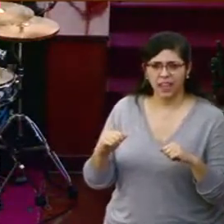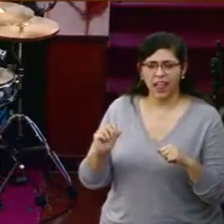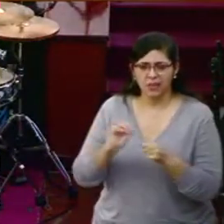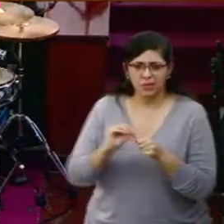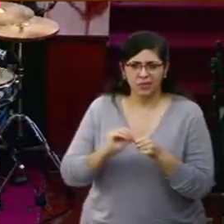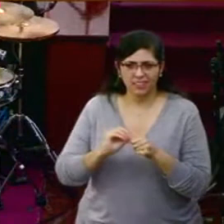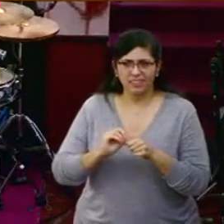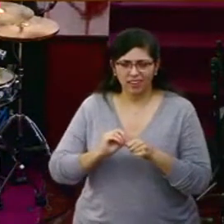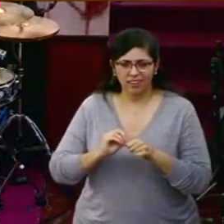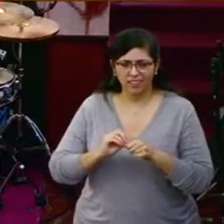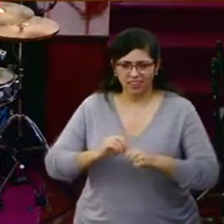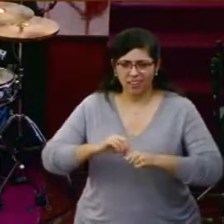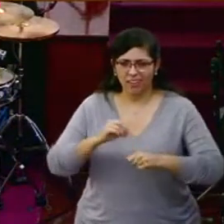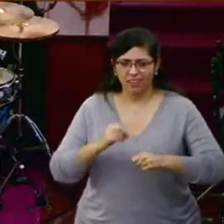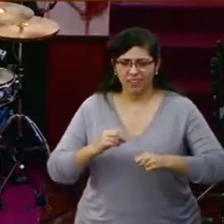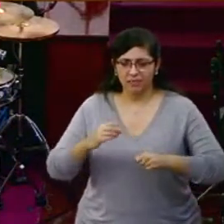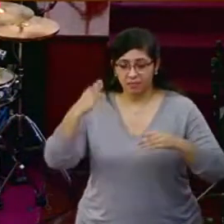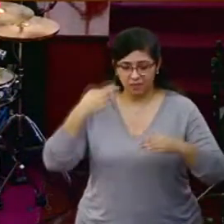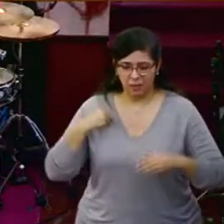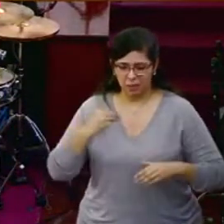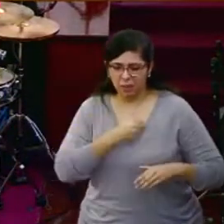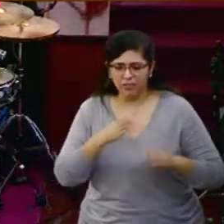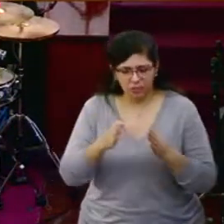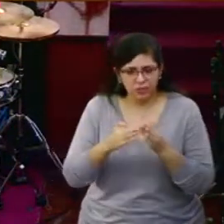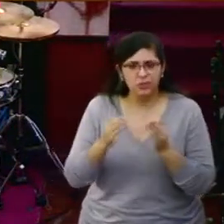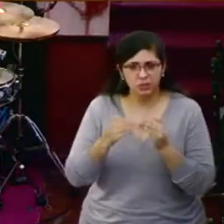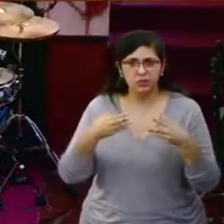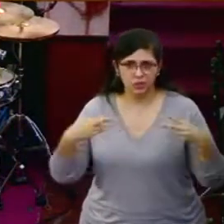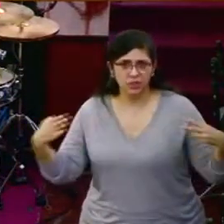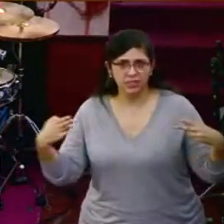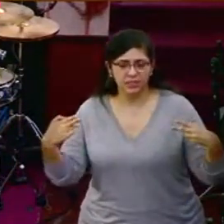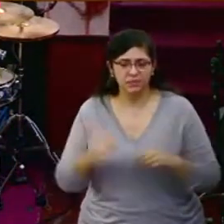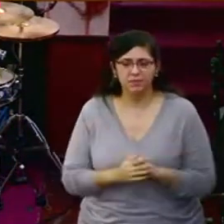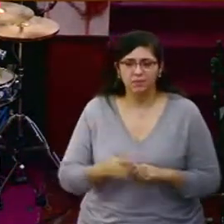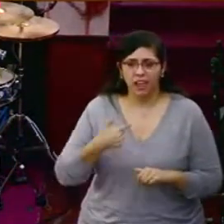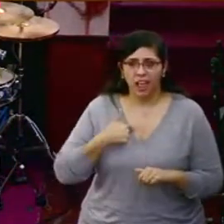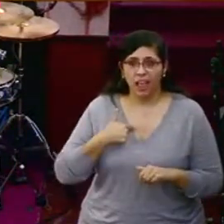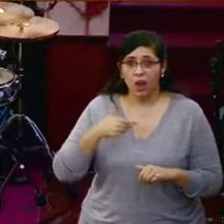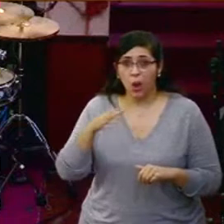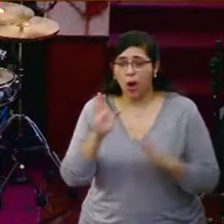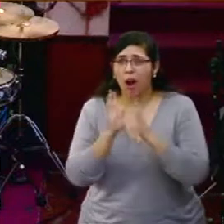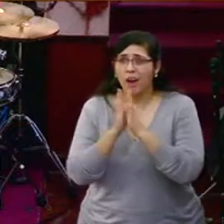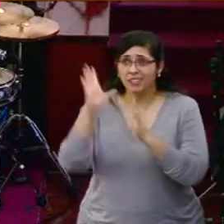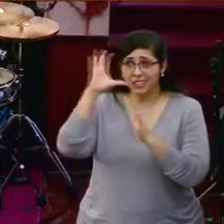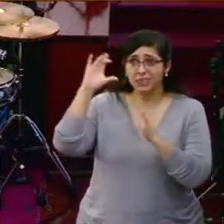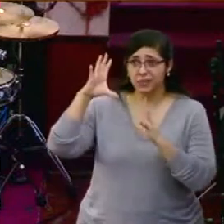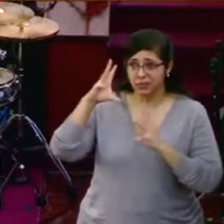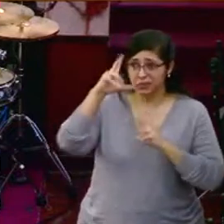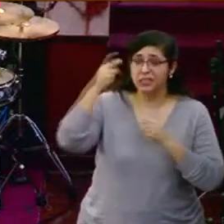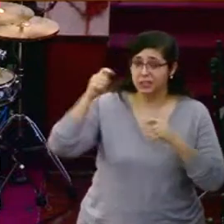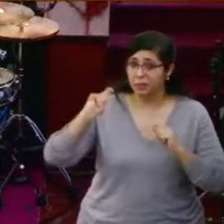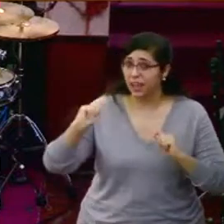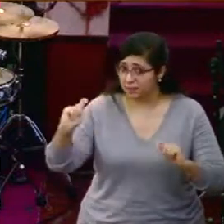os meus exames eu preciso sempre olhar lá na frente e ora a deus senhor me dá força ela ficou me olhando